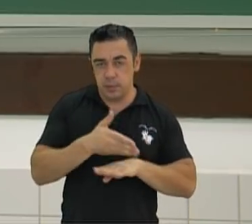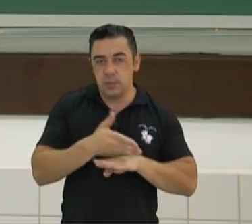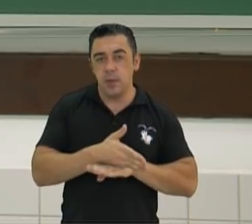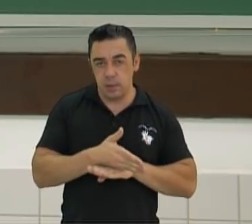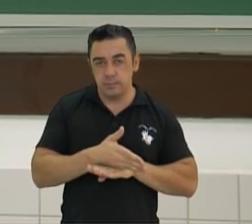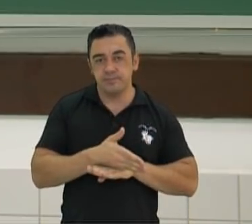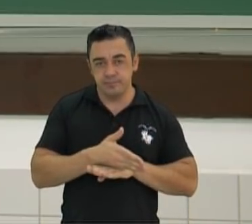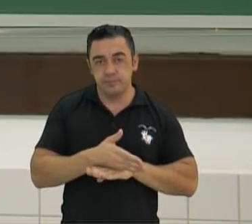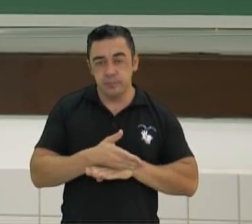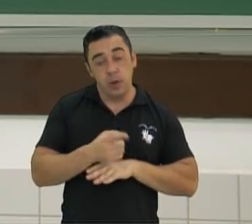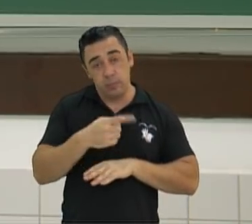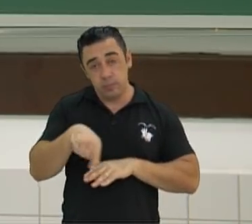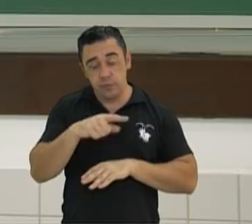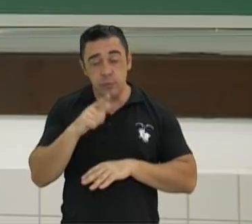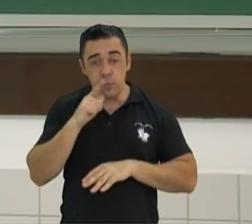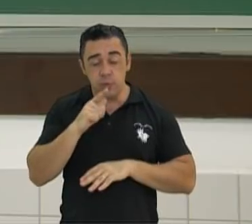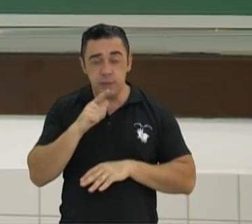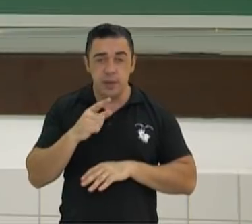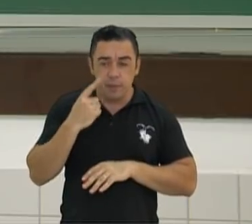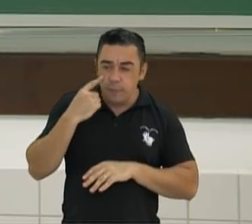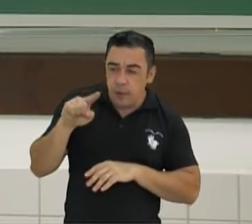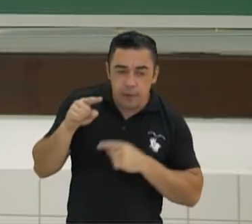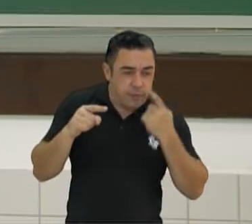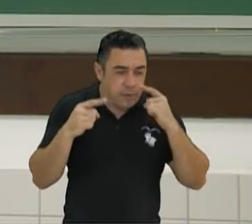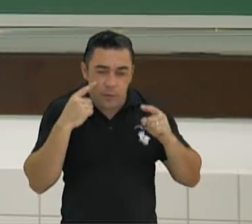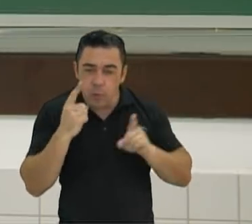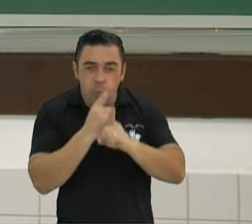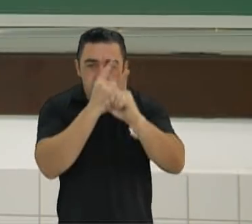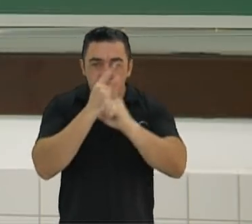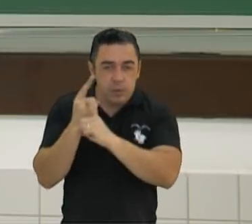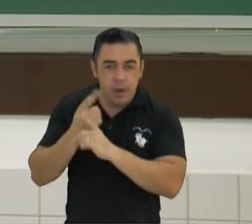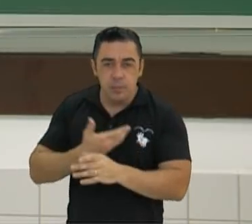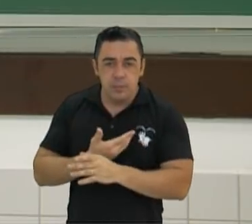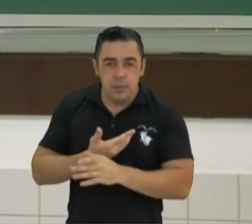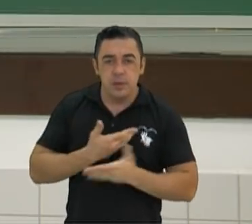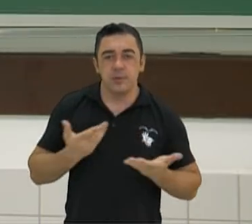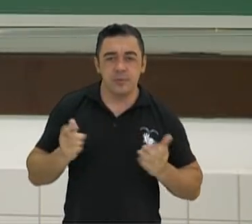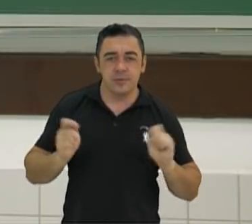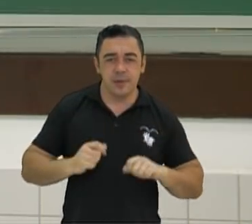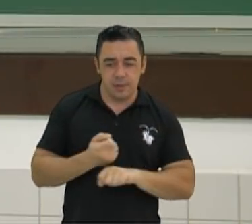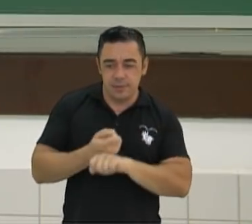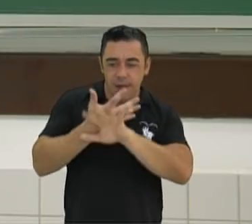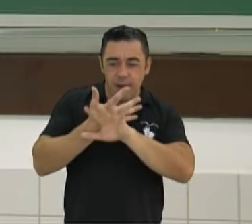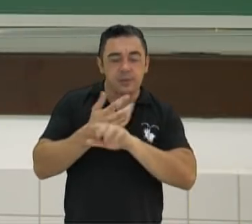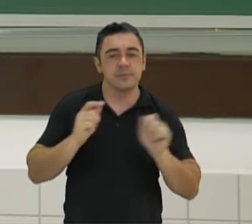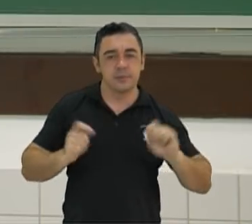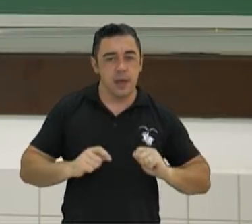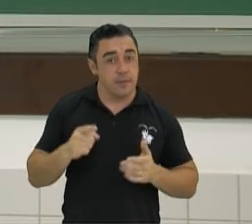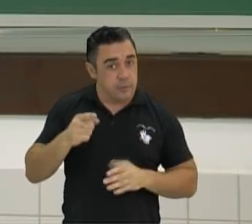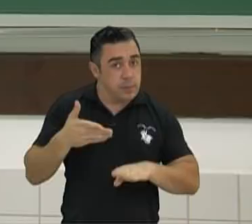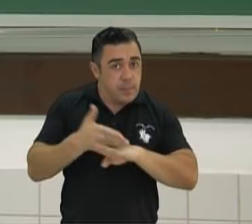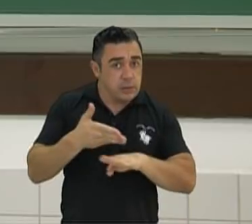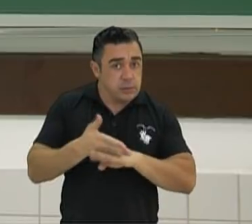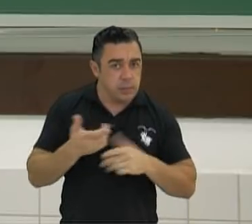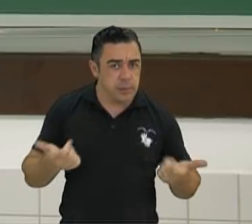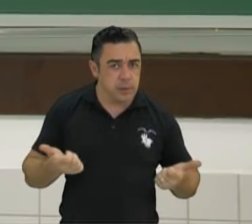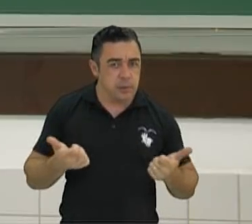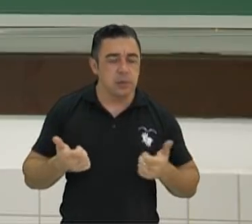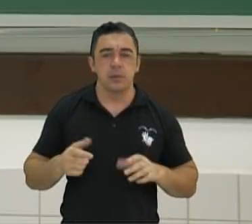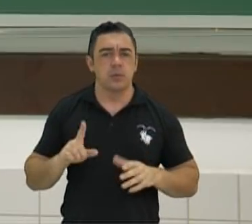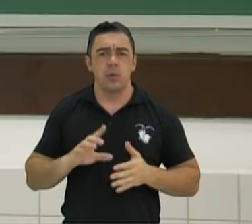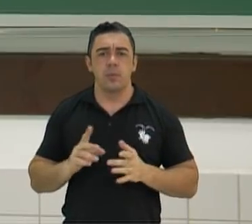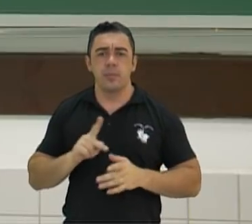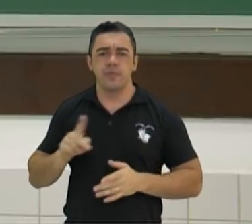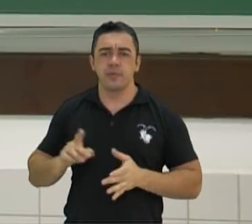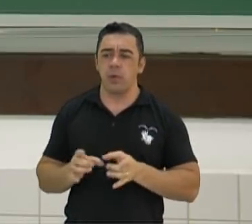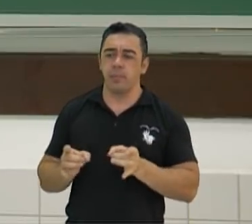participarem. A chance de vocês matarem a saudade do prof, da turma, certinho? Participem, não deixem o professor